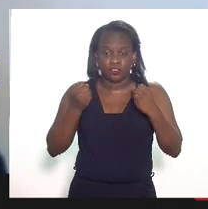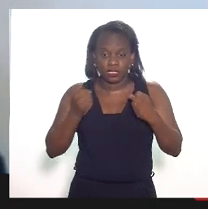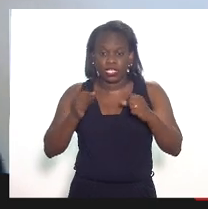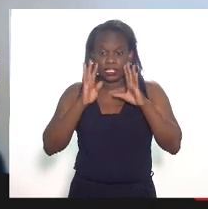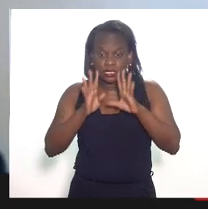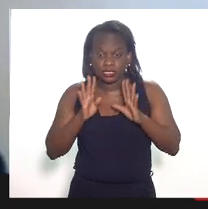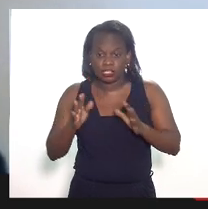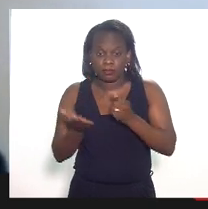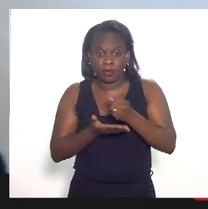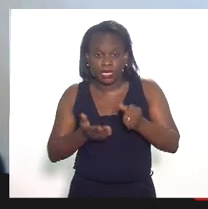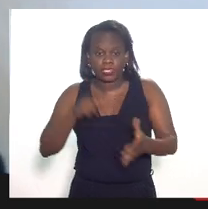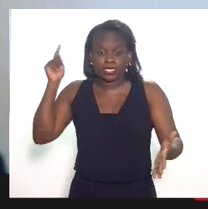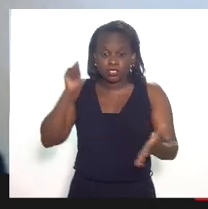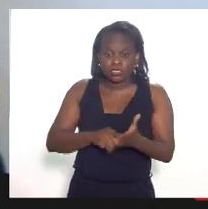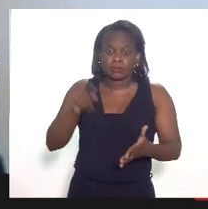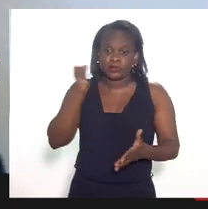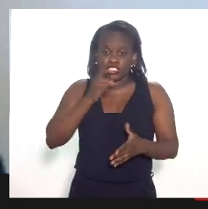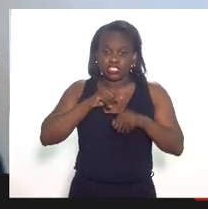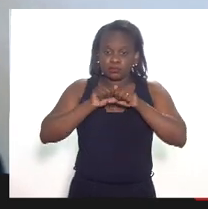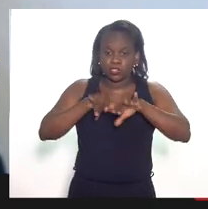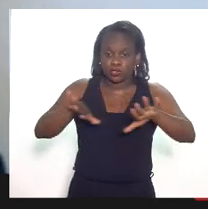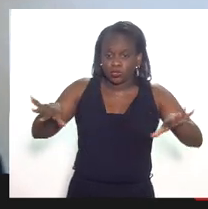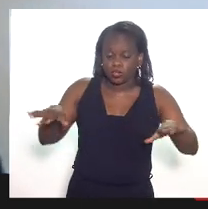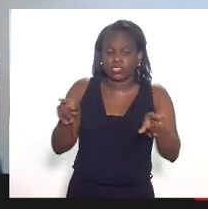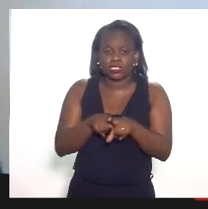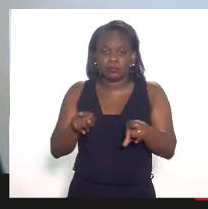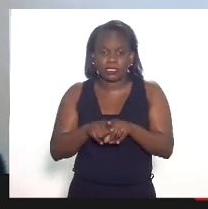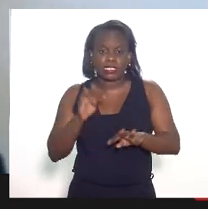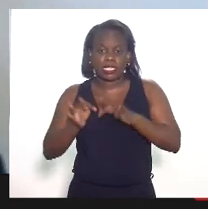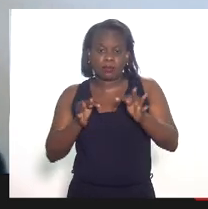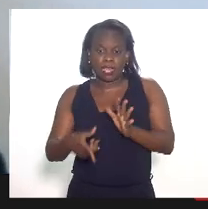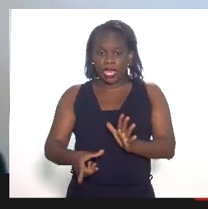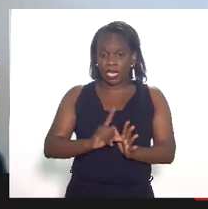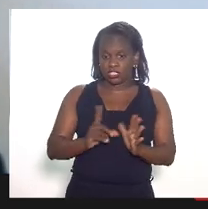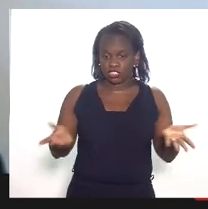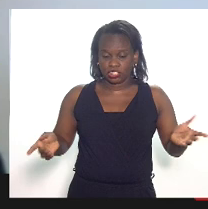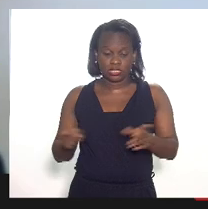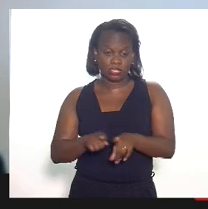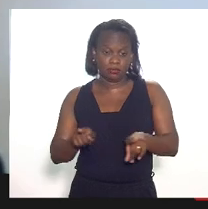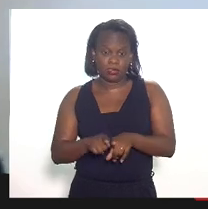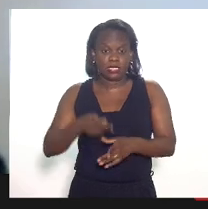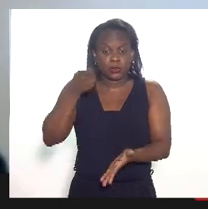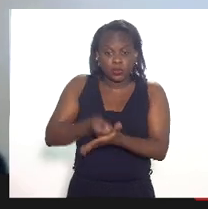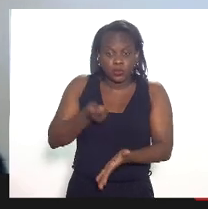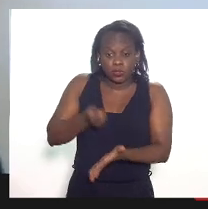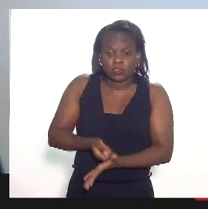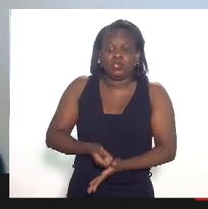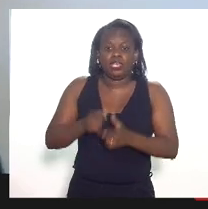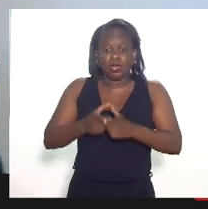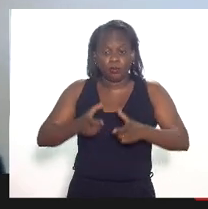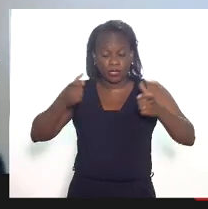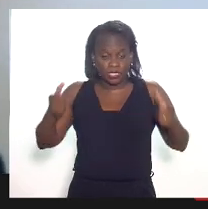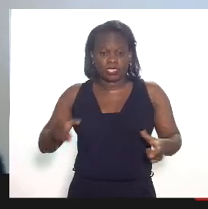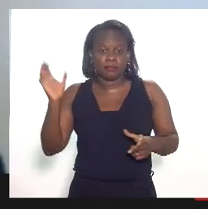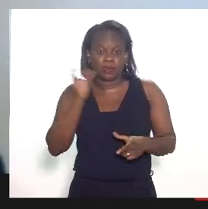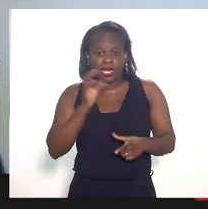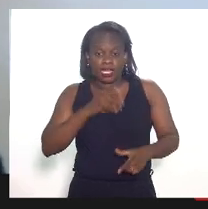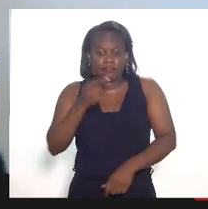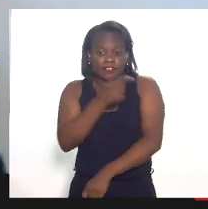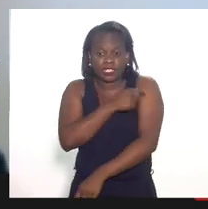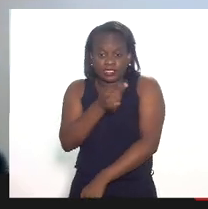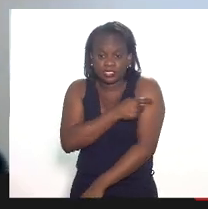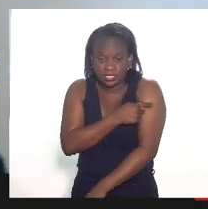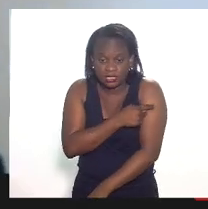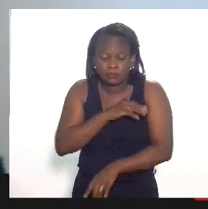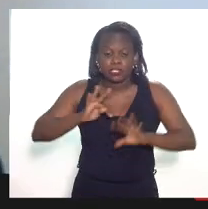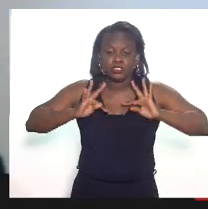básica, denunciando as fake news e o tal do tratamento precoce, além de exigirmos a ampliação e aceleração da vacinação